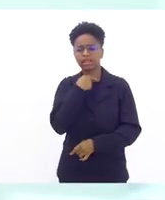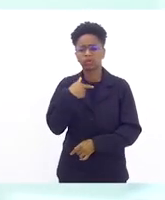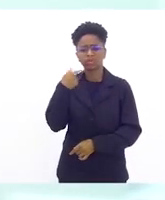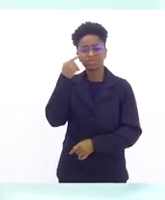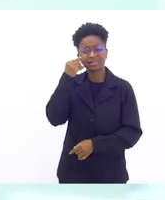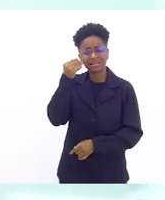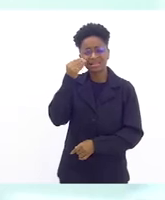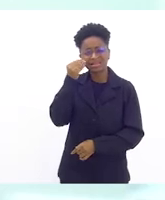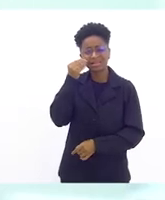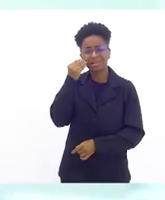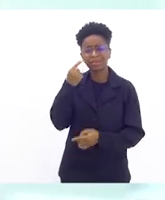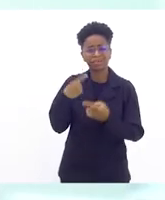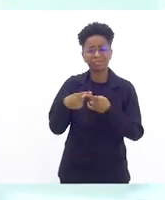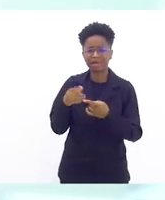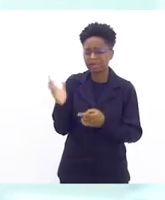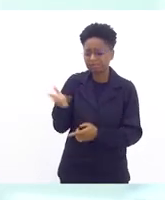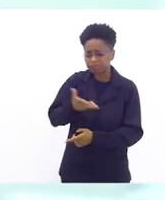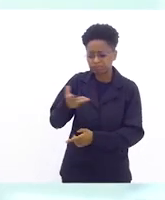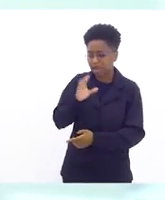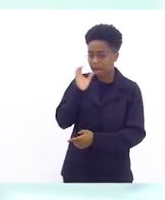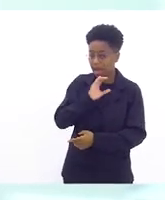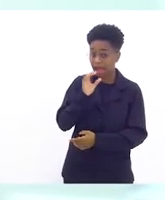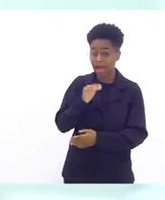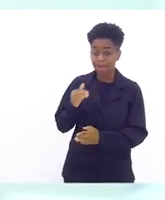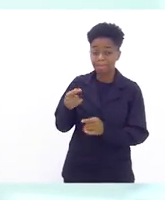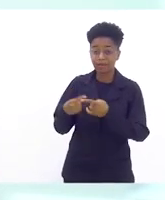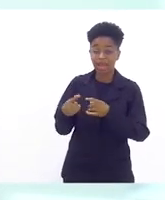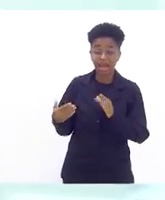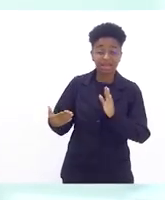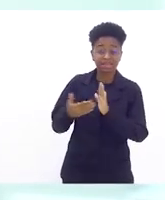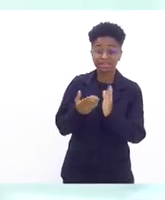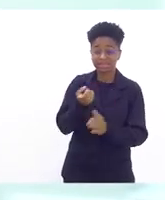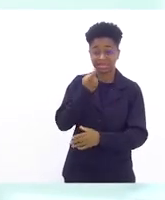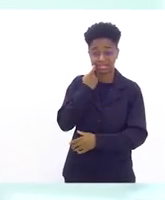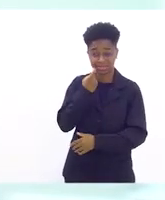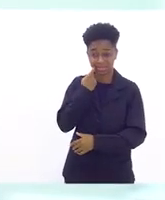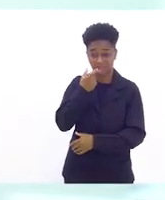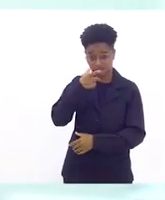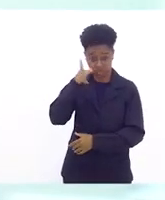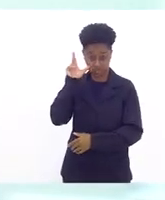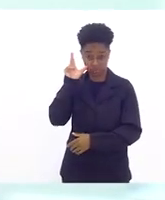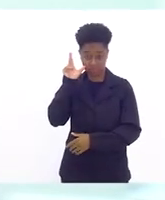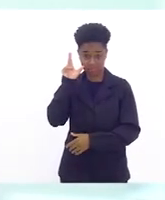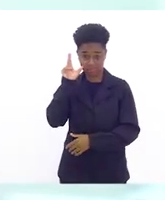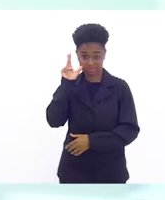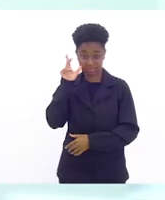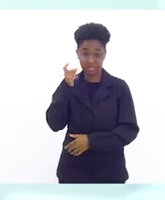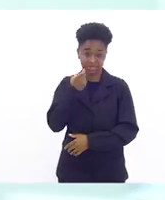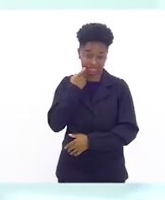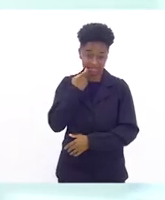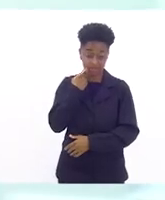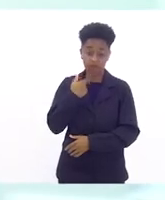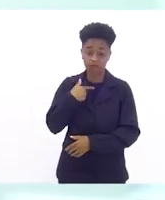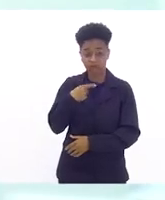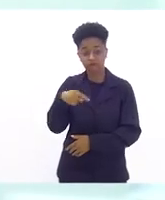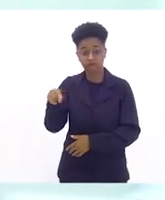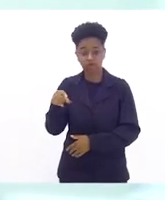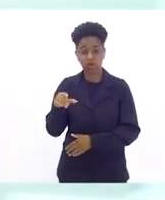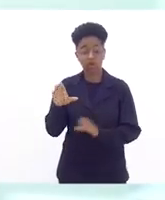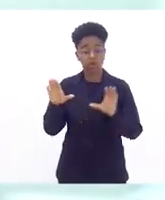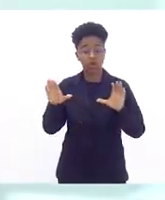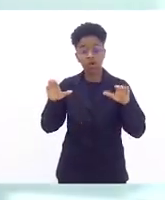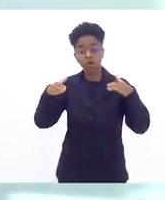ficou muita correria porque eu até sexta-feira anteontem estava no congresso